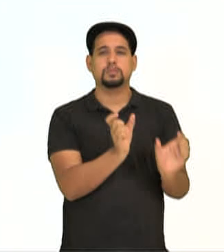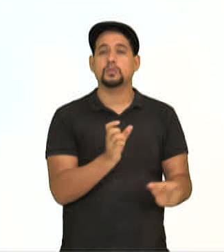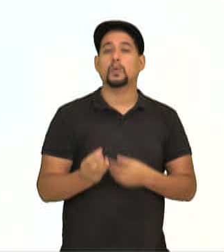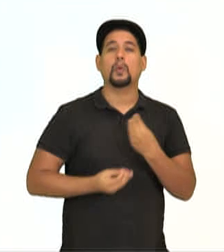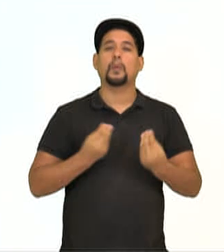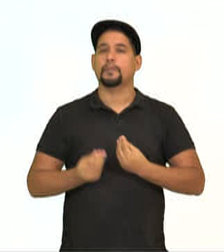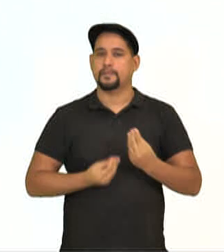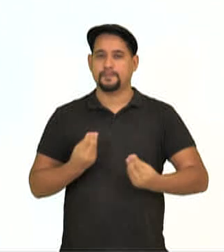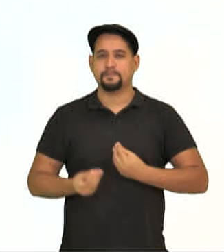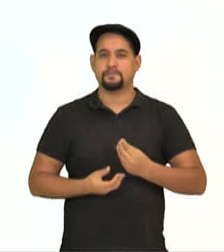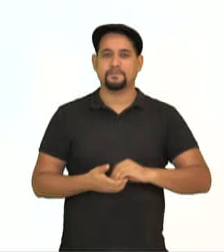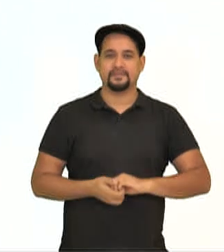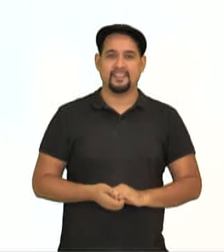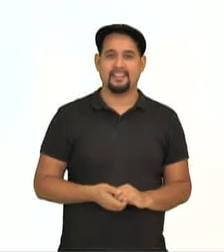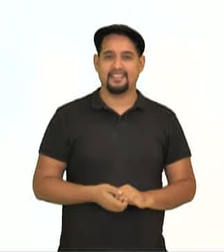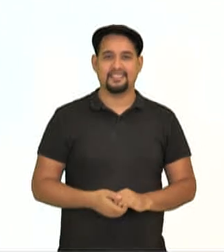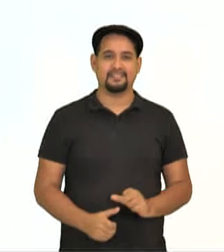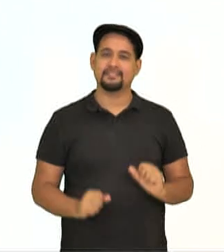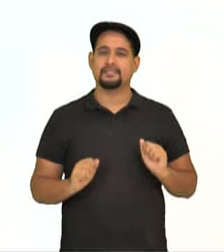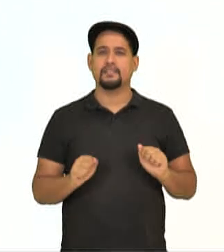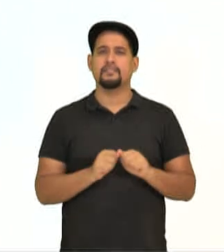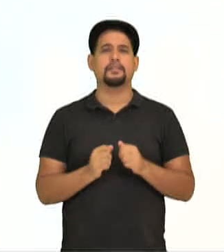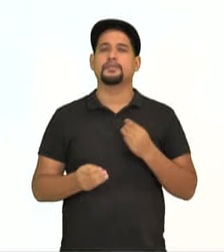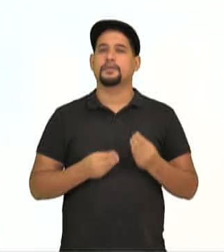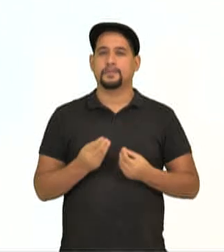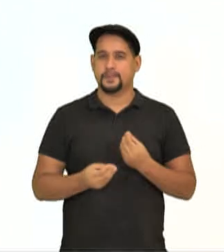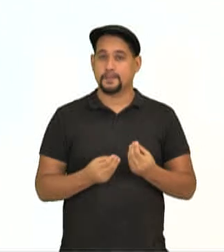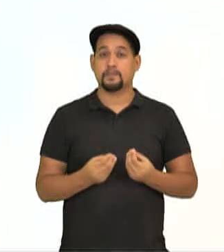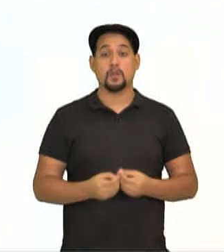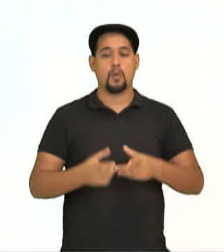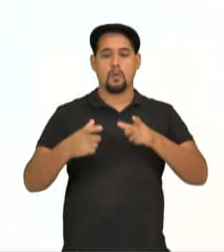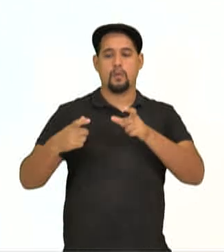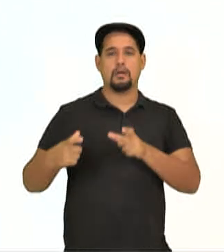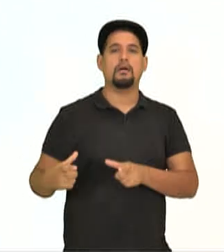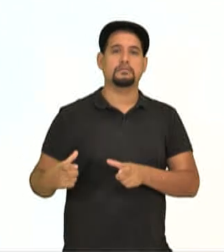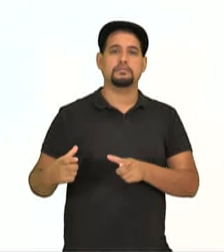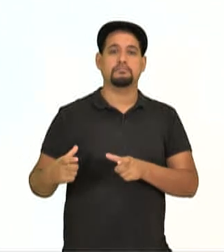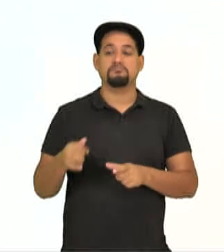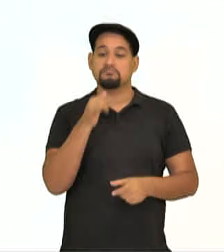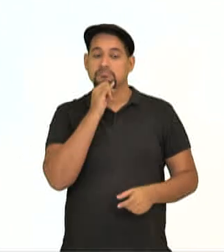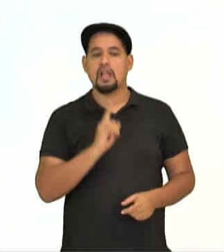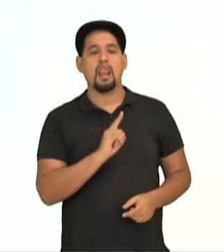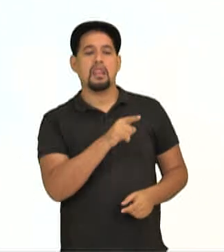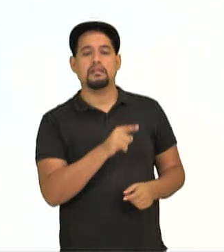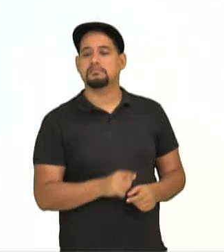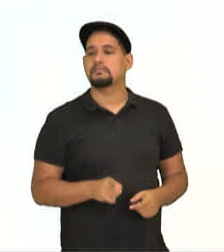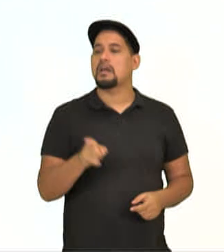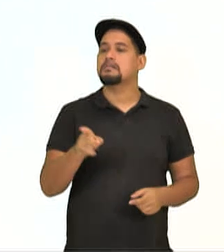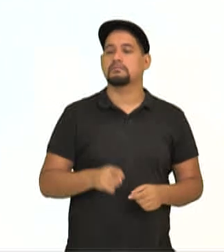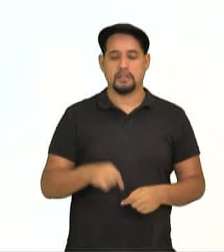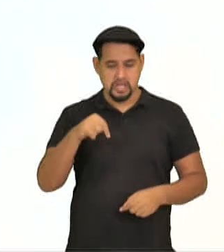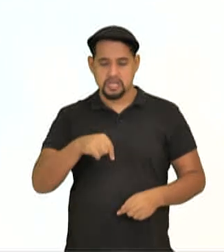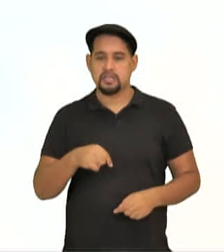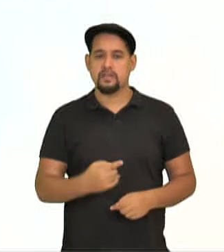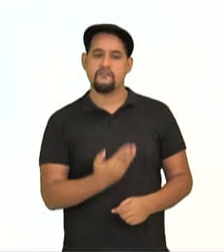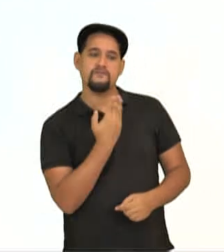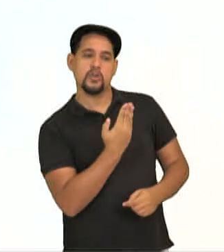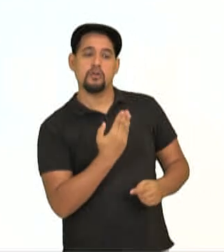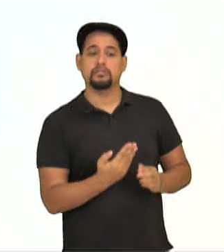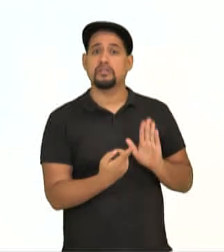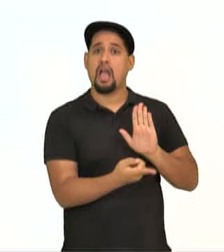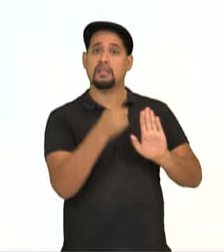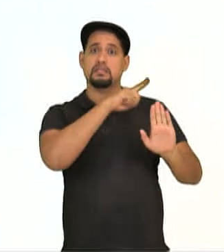geral? Eles podem ser classificados como lugar, então ali, aí, aqui, de frente,